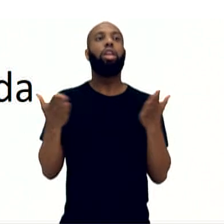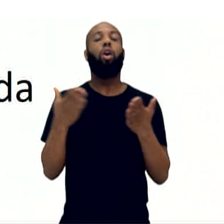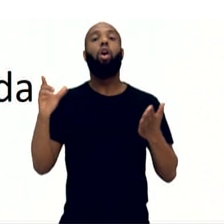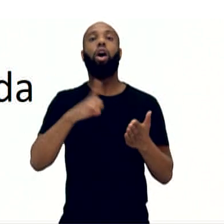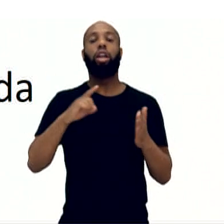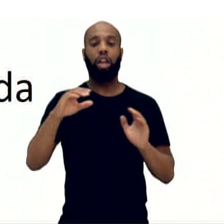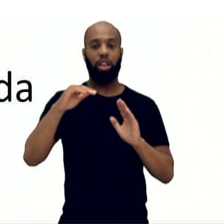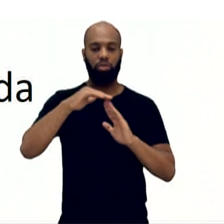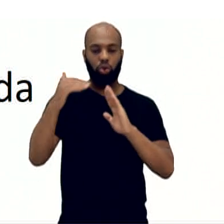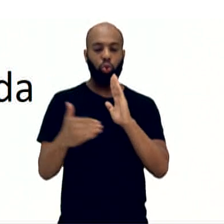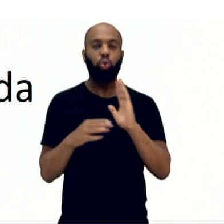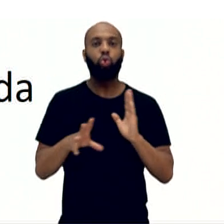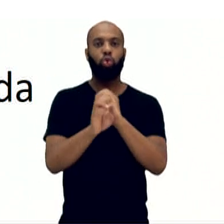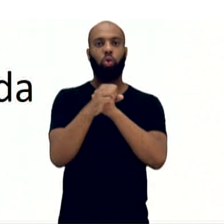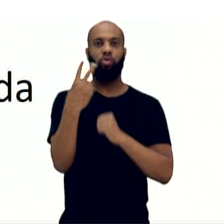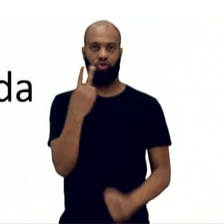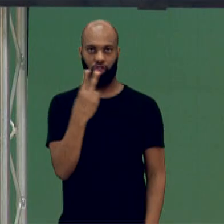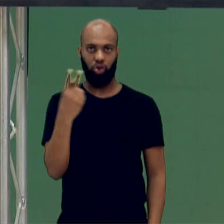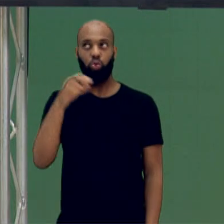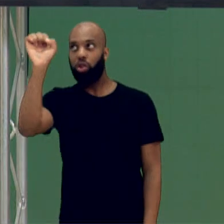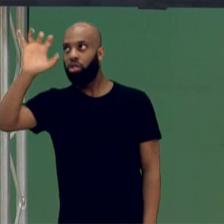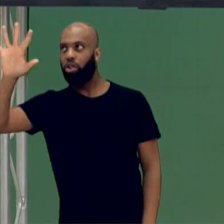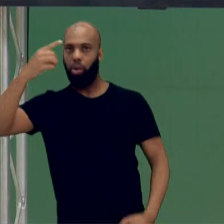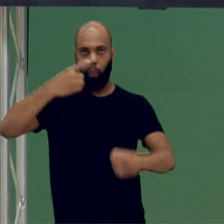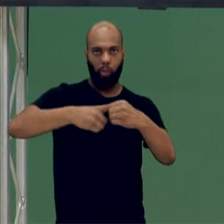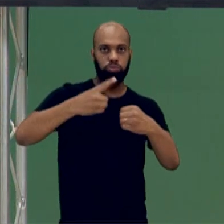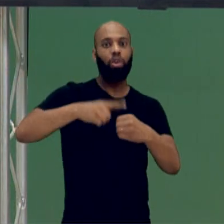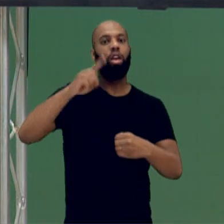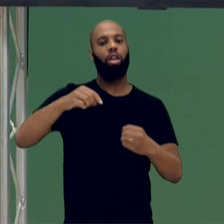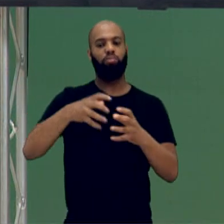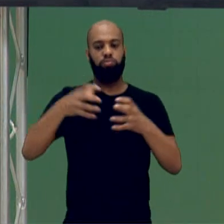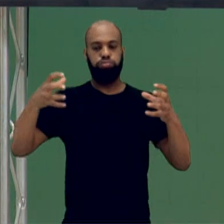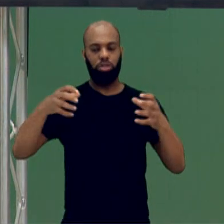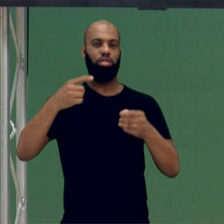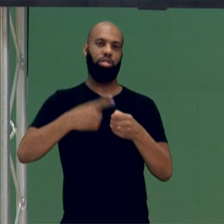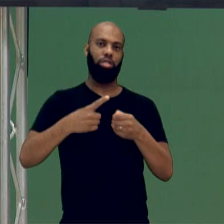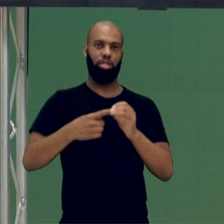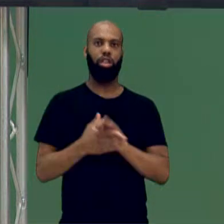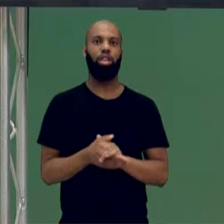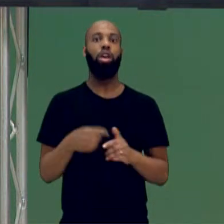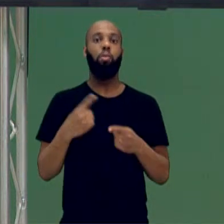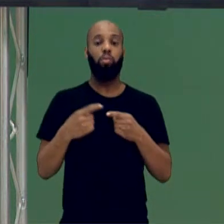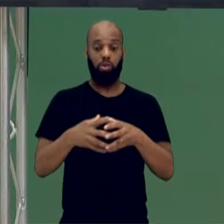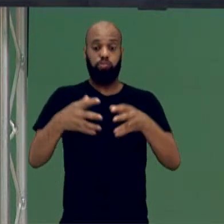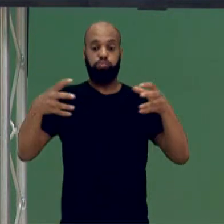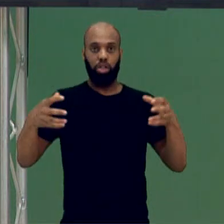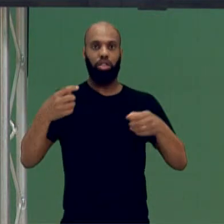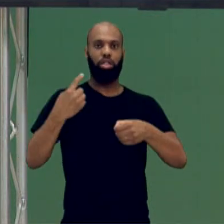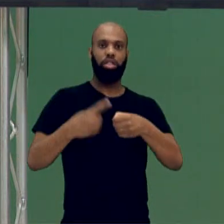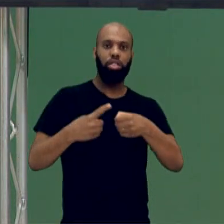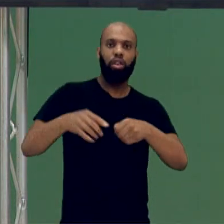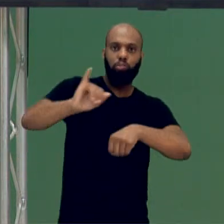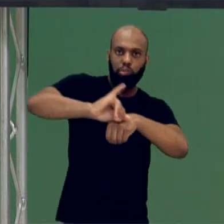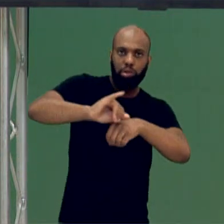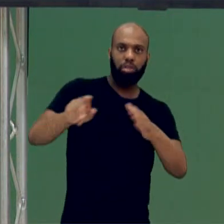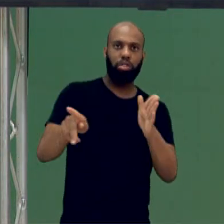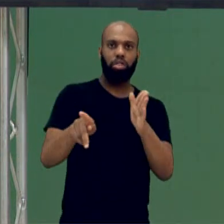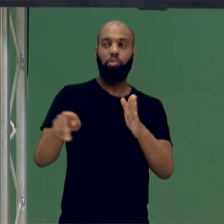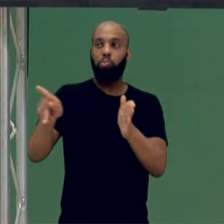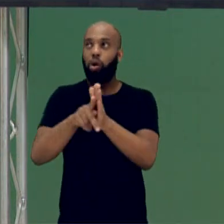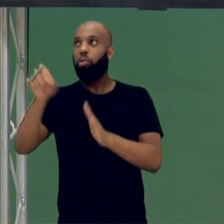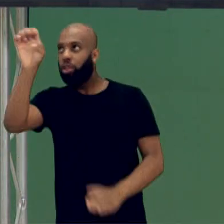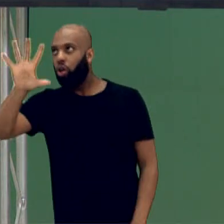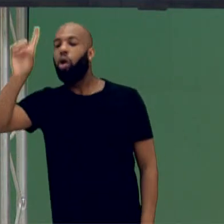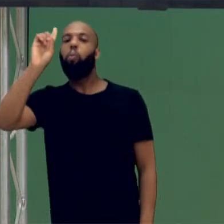de 22. Então, grande parte das cidades, das capitais e outras cidades europeias